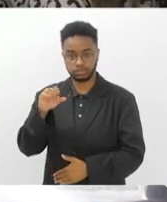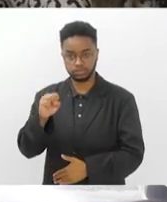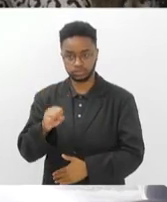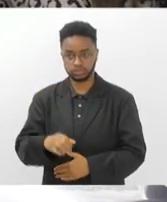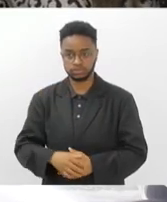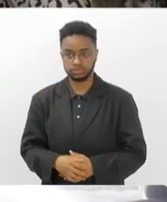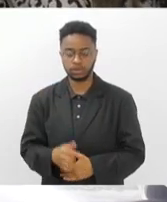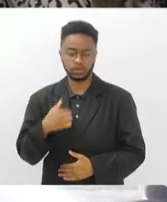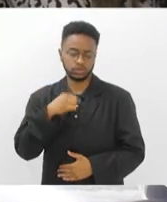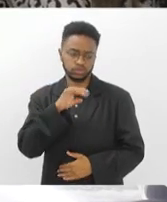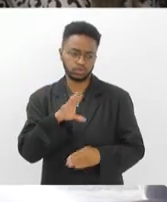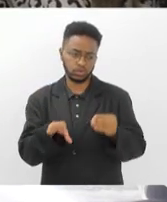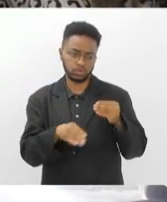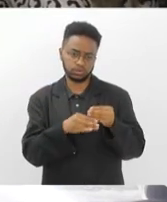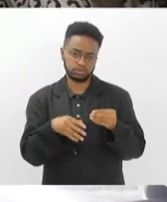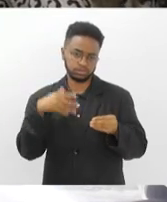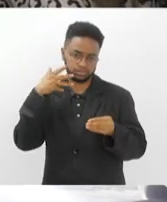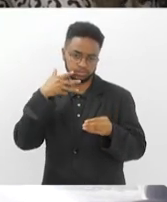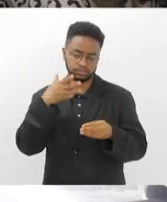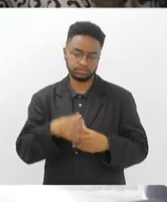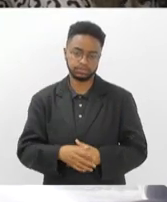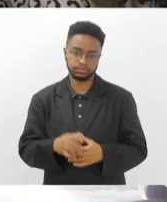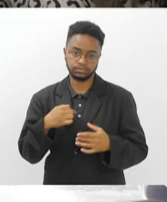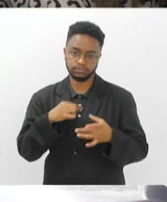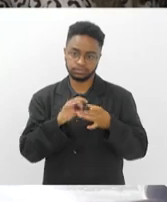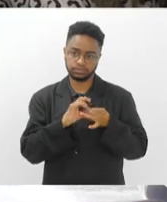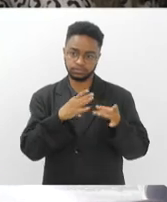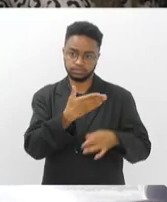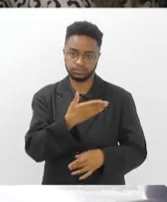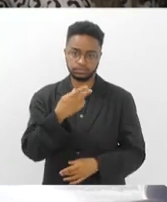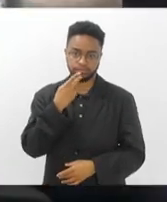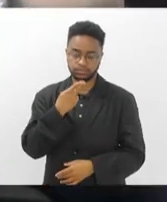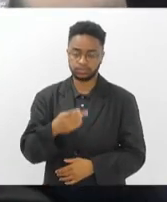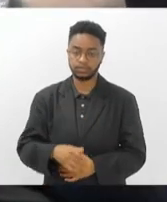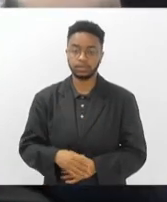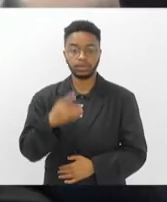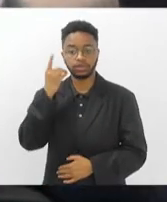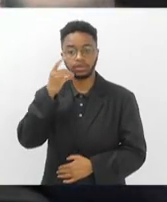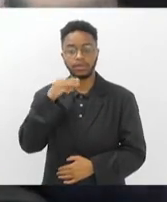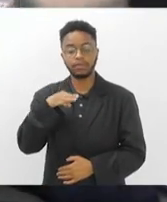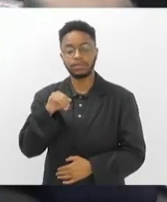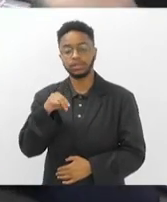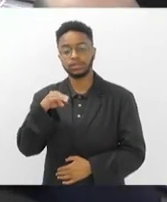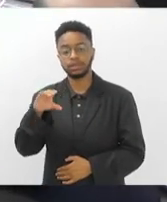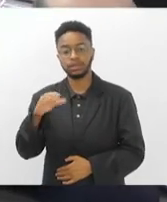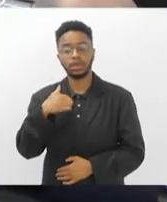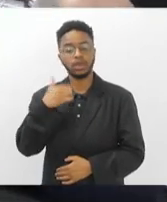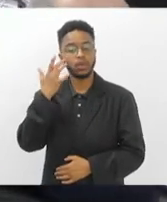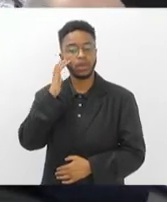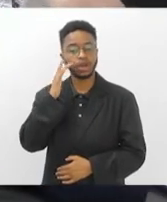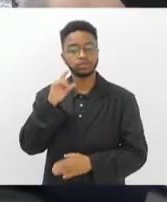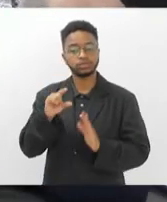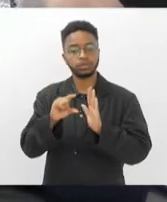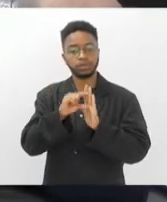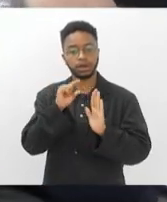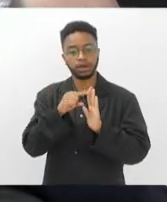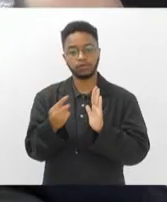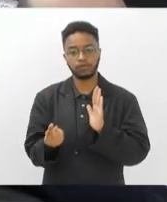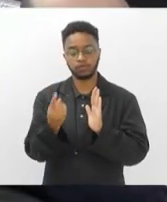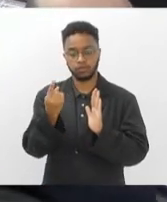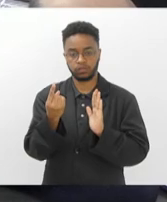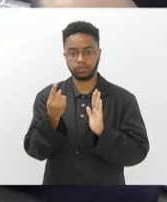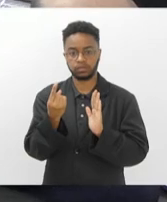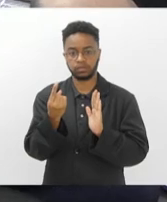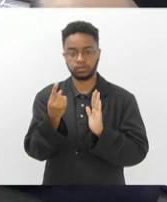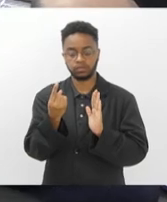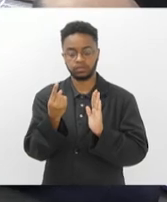só apartear. Só para esclarecer. Concedo a parte ao deputado Luiz Paulo. Ô, deputado Mink, eu acho que o parágrafo único, deputado